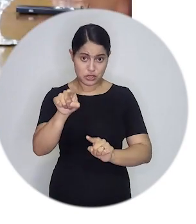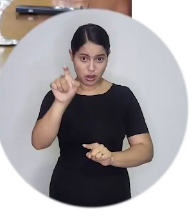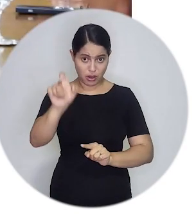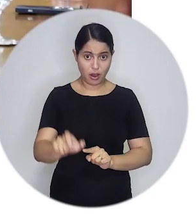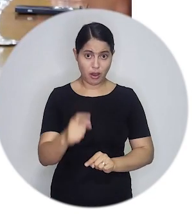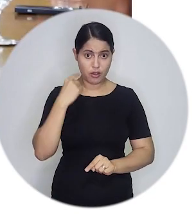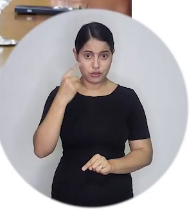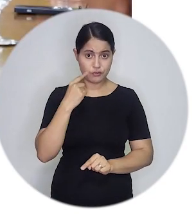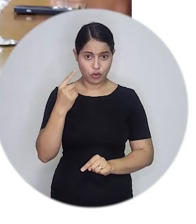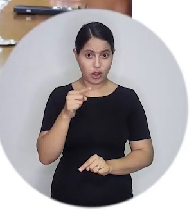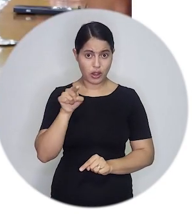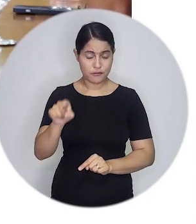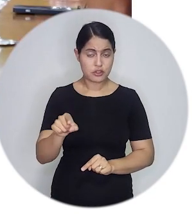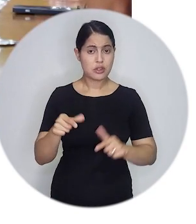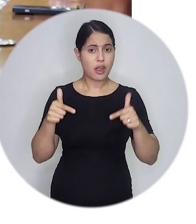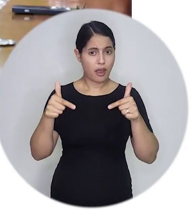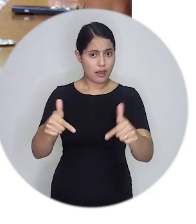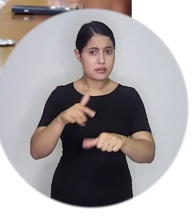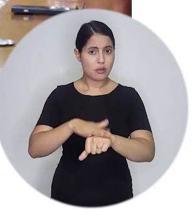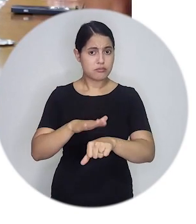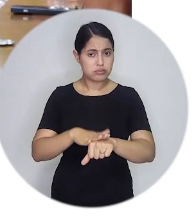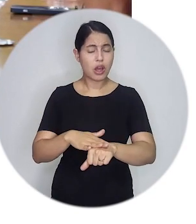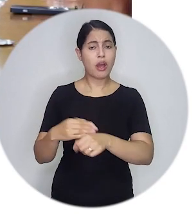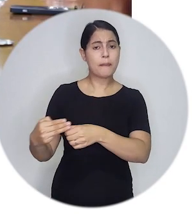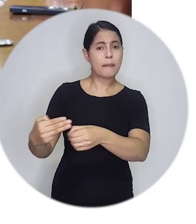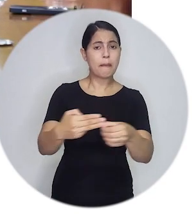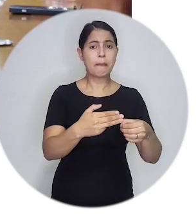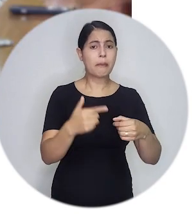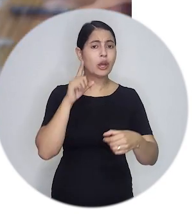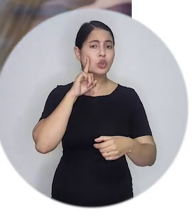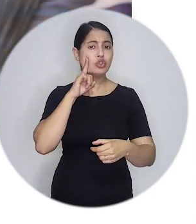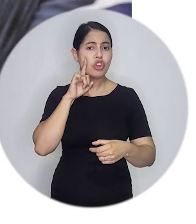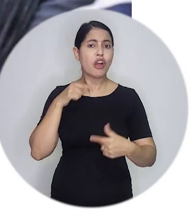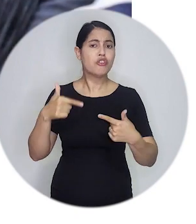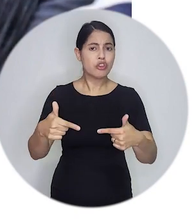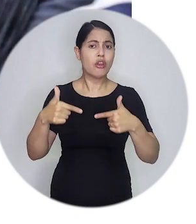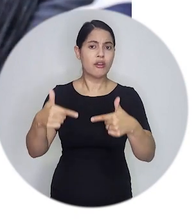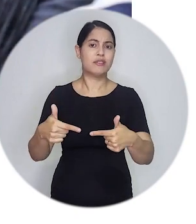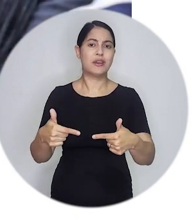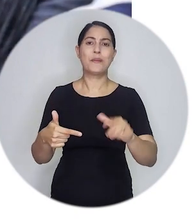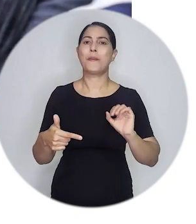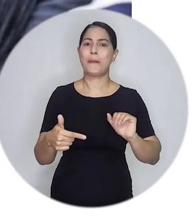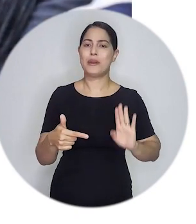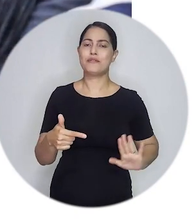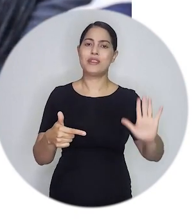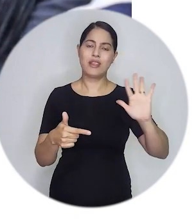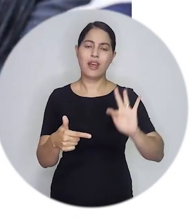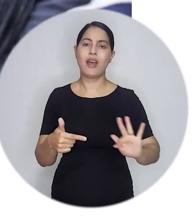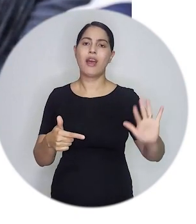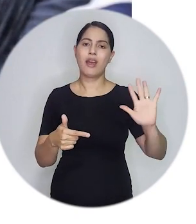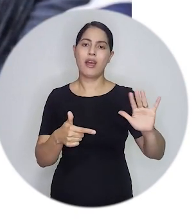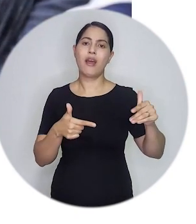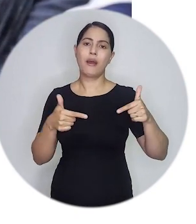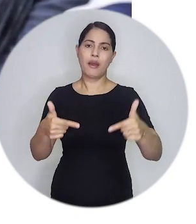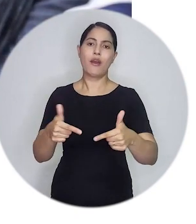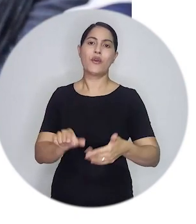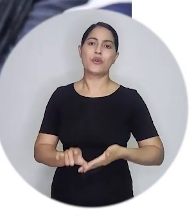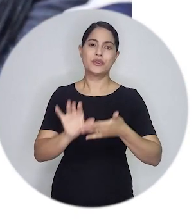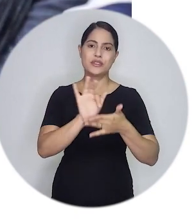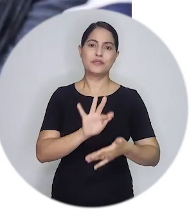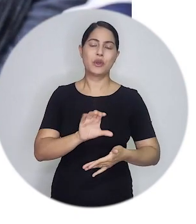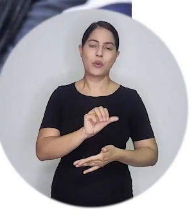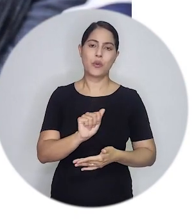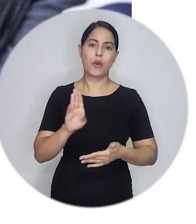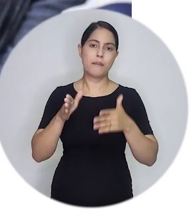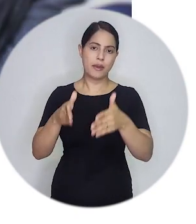subseções, fazer com que o advogado da ponta, o advogado da base, militância do dia a dia, possa sentir na pele a presença